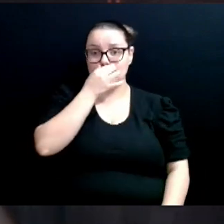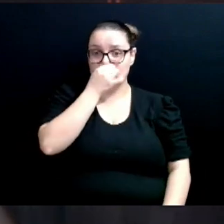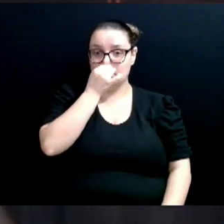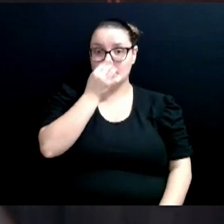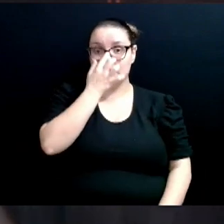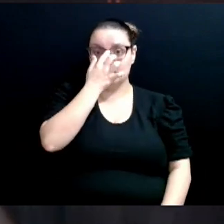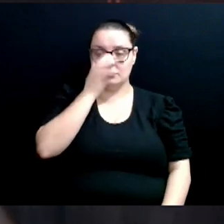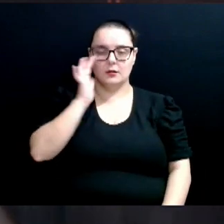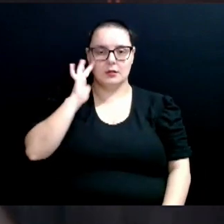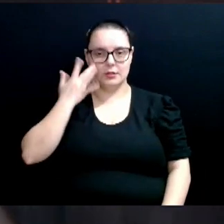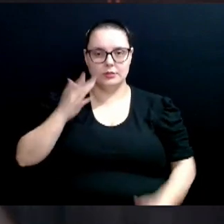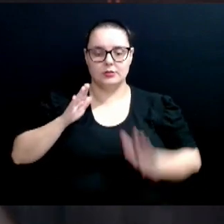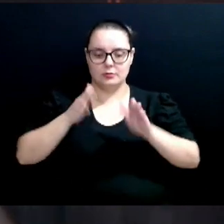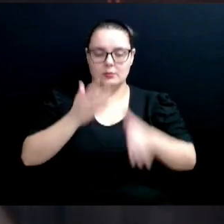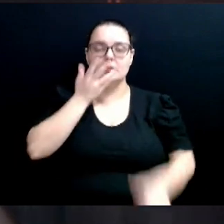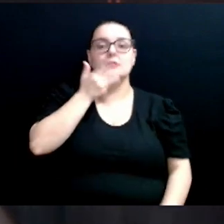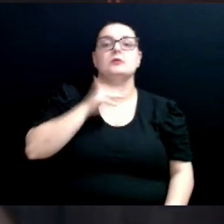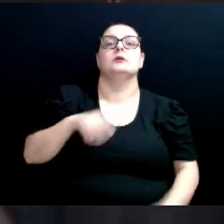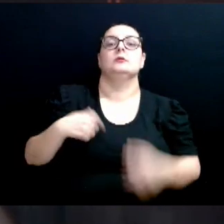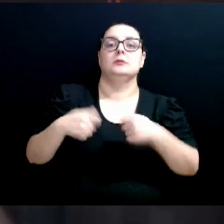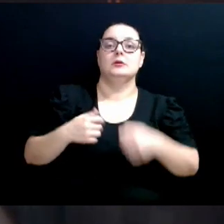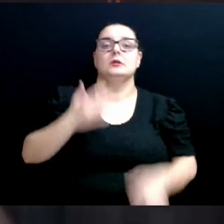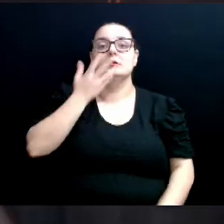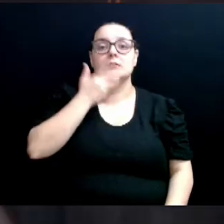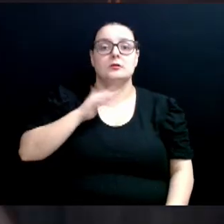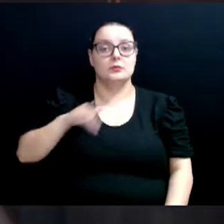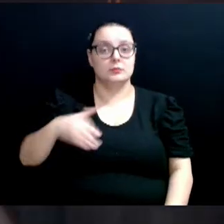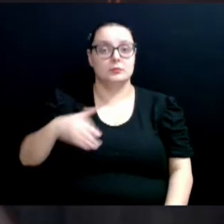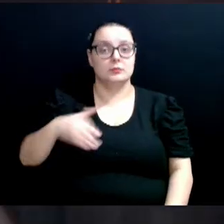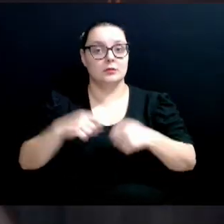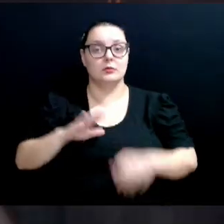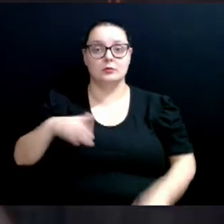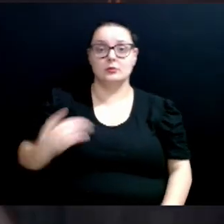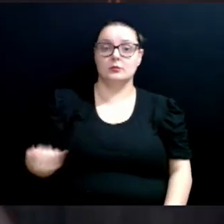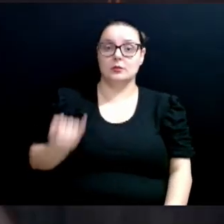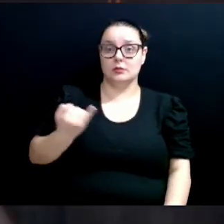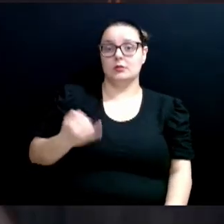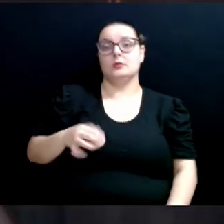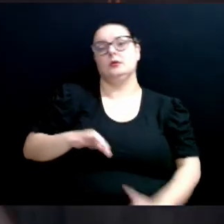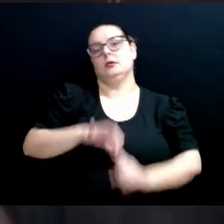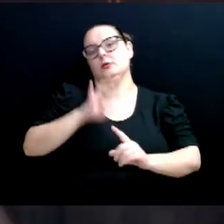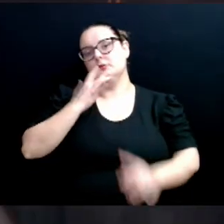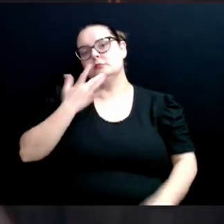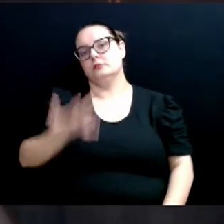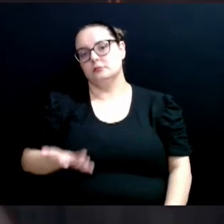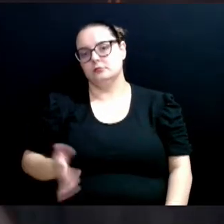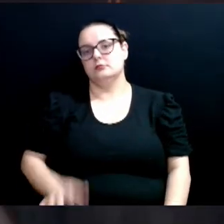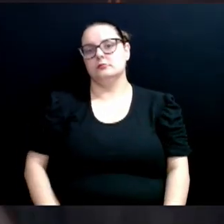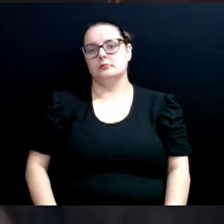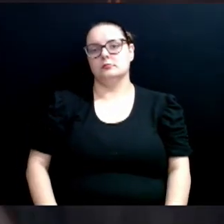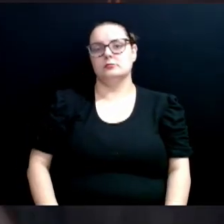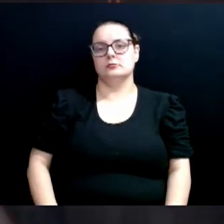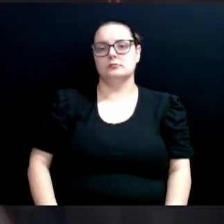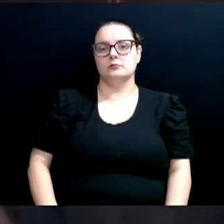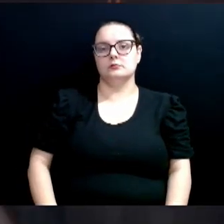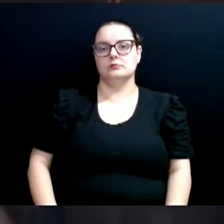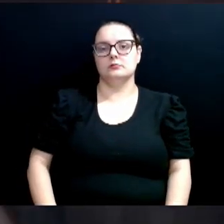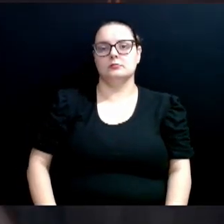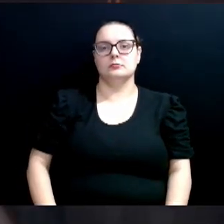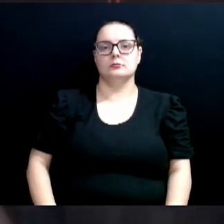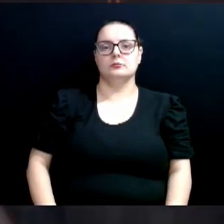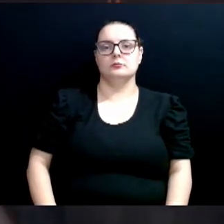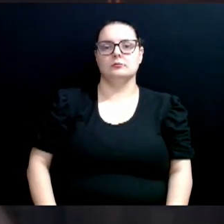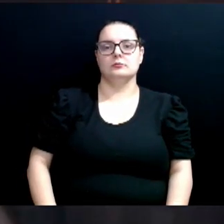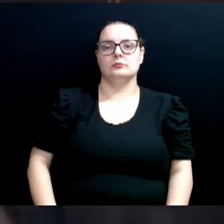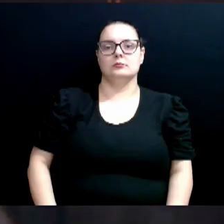na necessidade da criança, quando for necessidade, quando for importante, quando for prioridade, não tem muito como, assim,